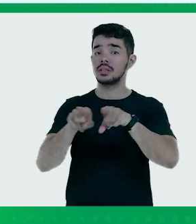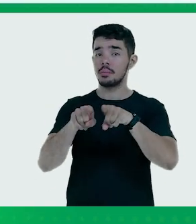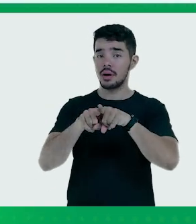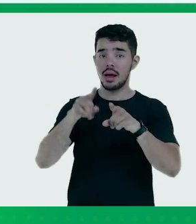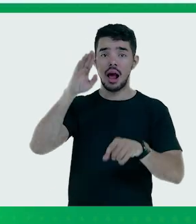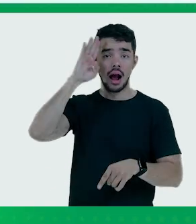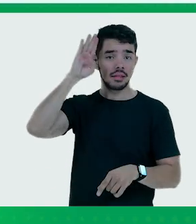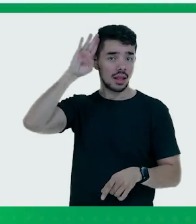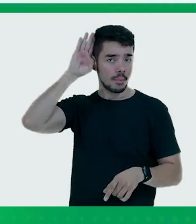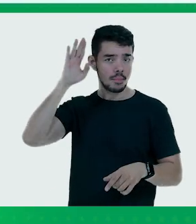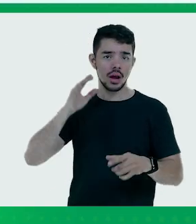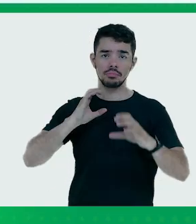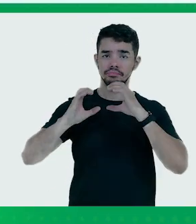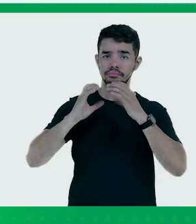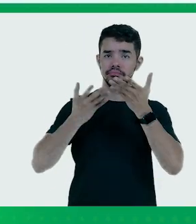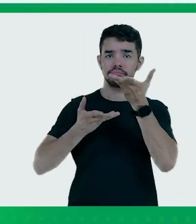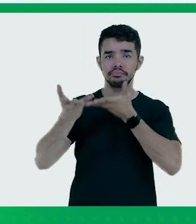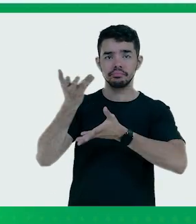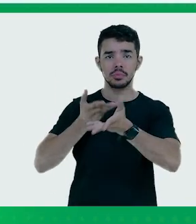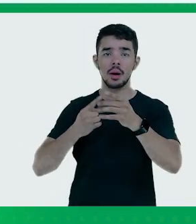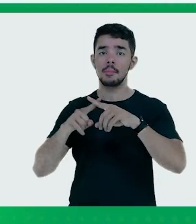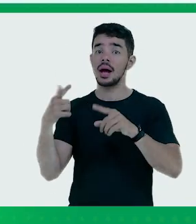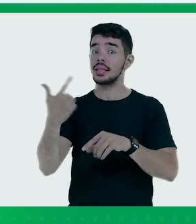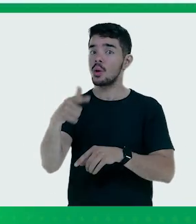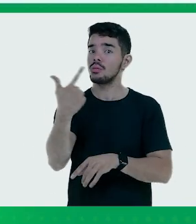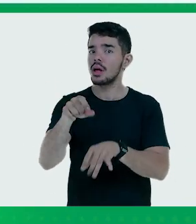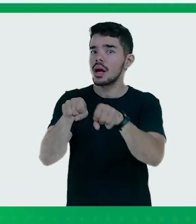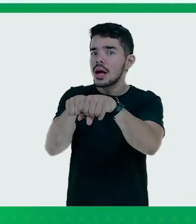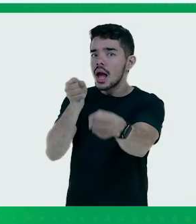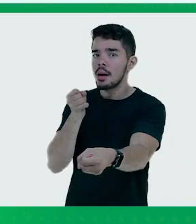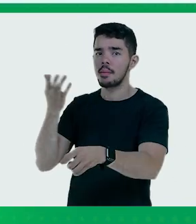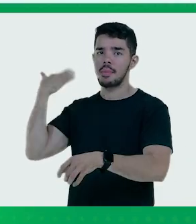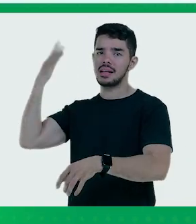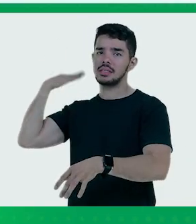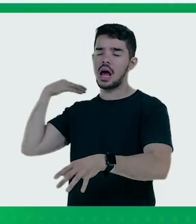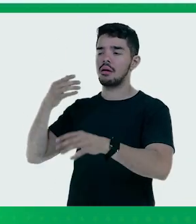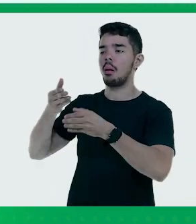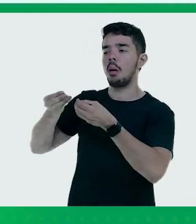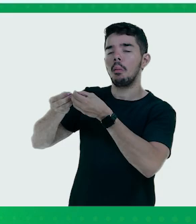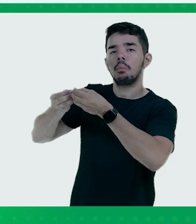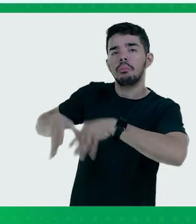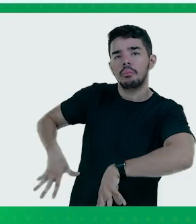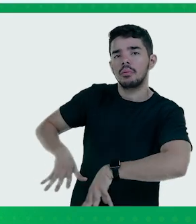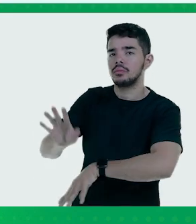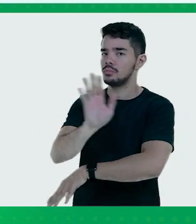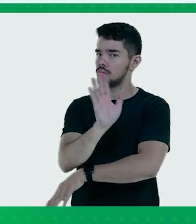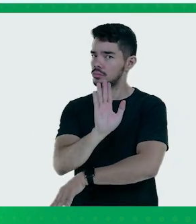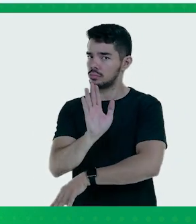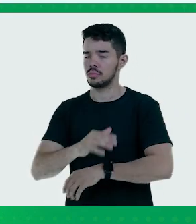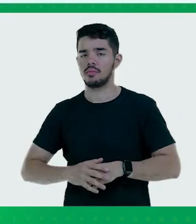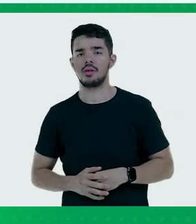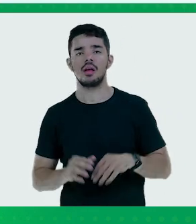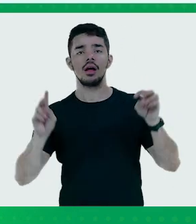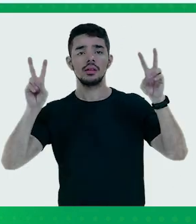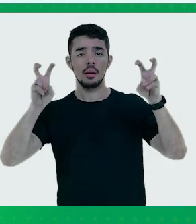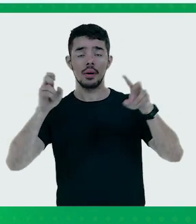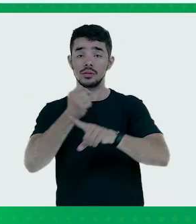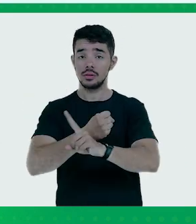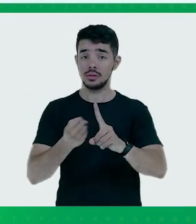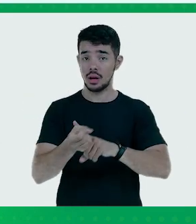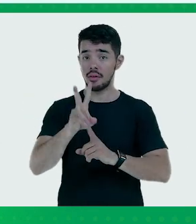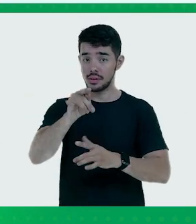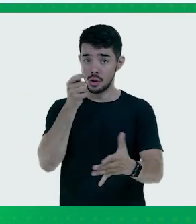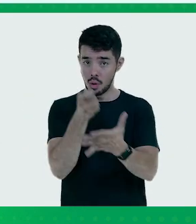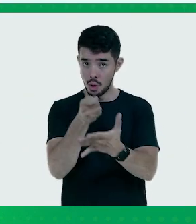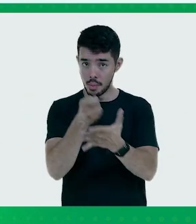mas não tem um rompimento total com o passado, né? Então, essas temáticas sociais, que inclusive vão ser